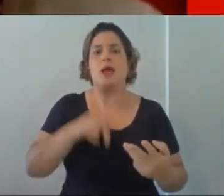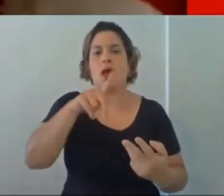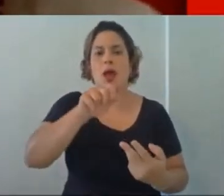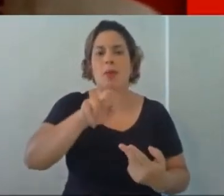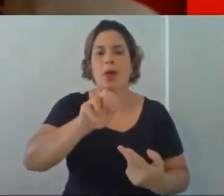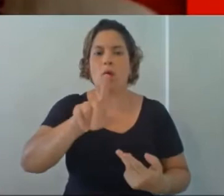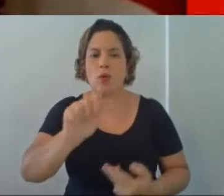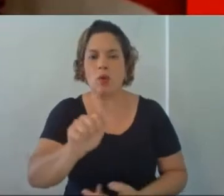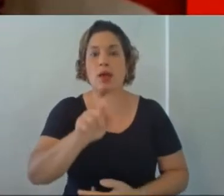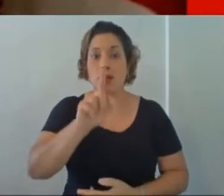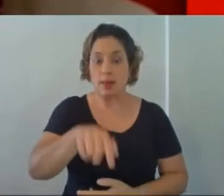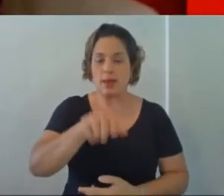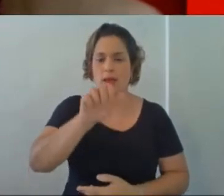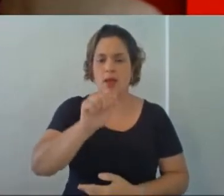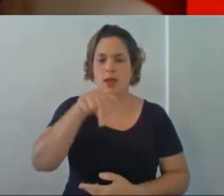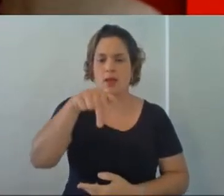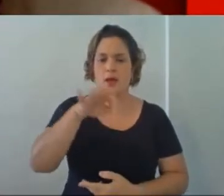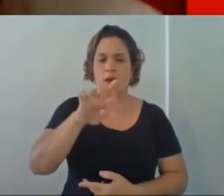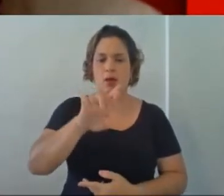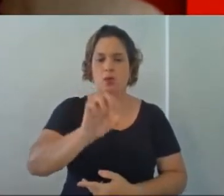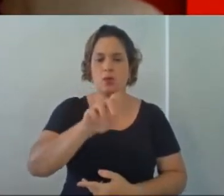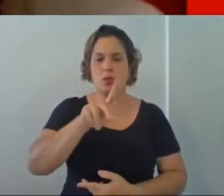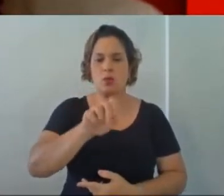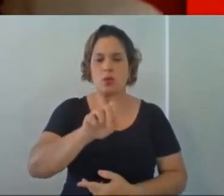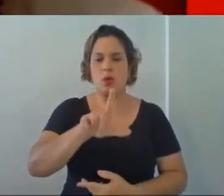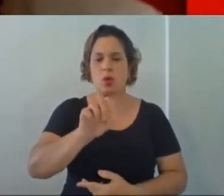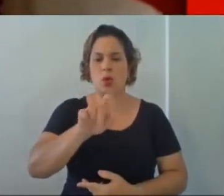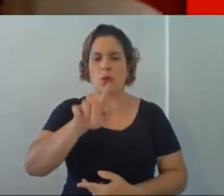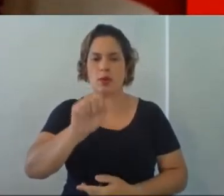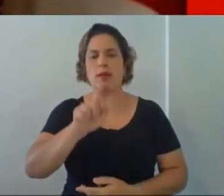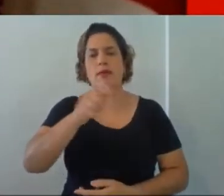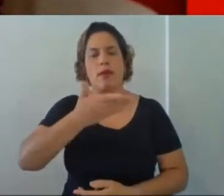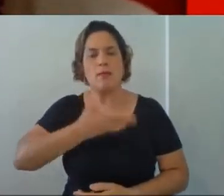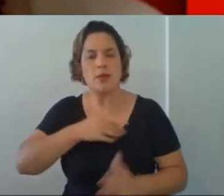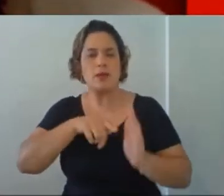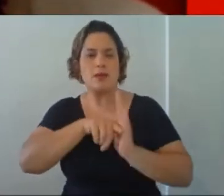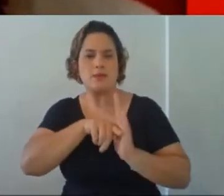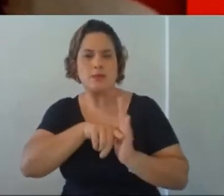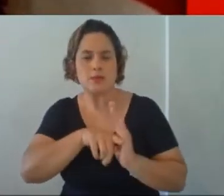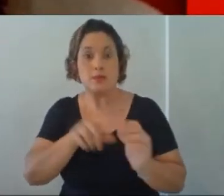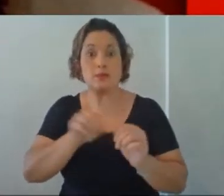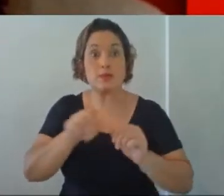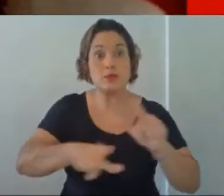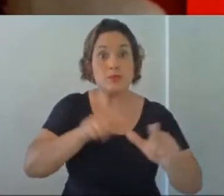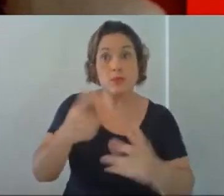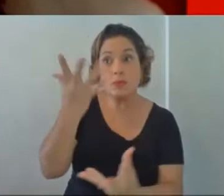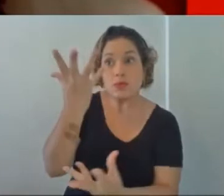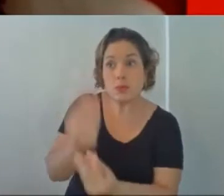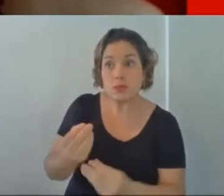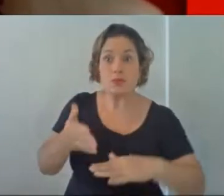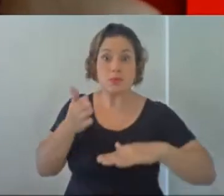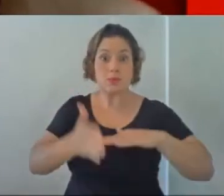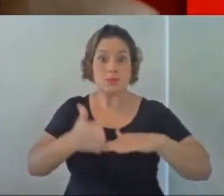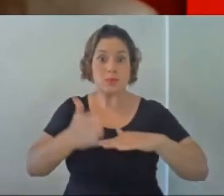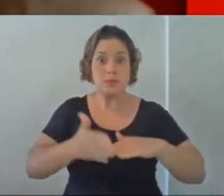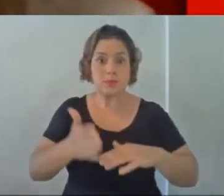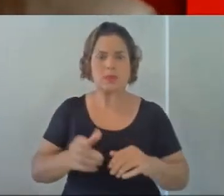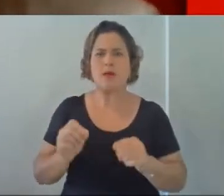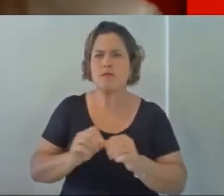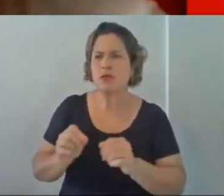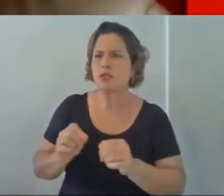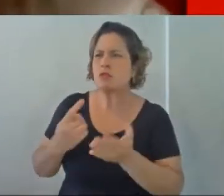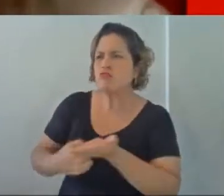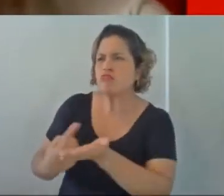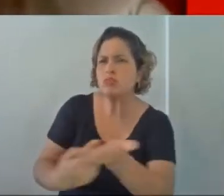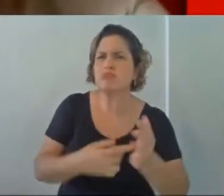Berberti, né, antropóloga, amiga e pesquisadora e tudo mais, que vem fazendo um trabalho sobre a arte indígena contemporânea, né, essas